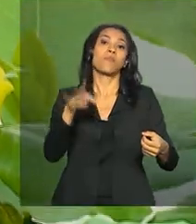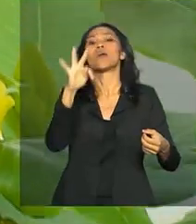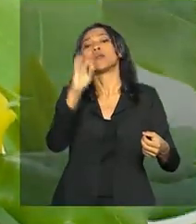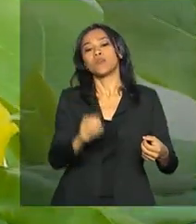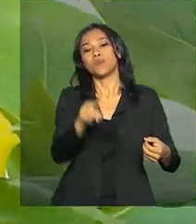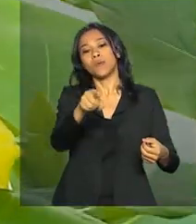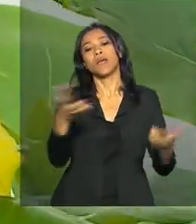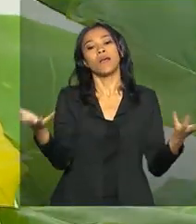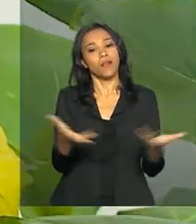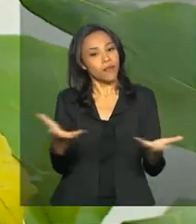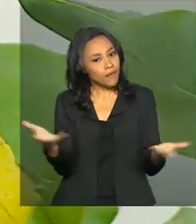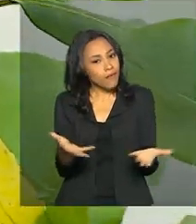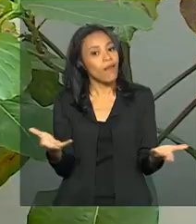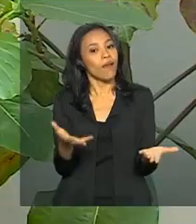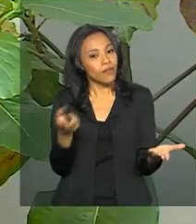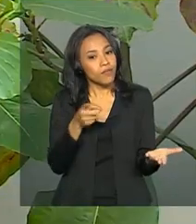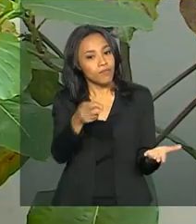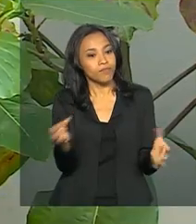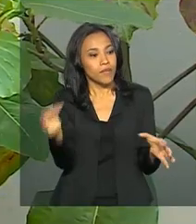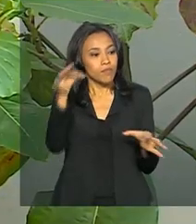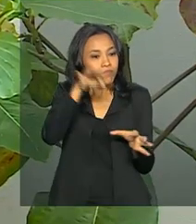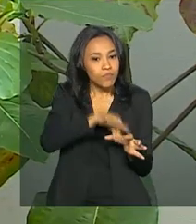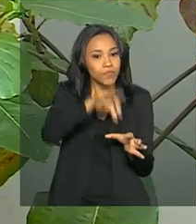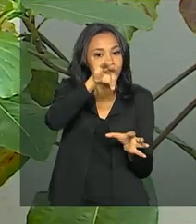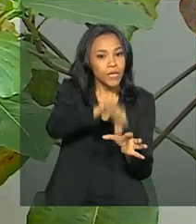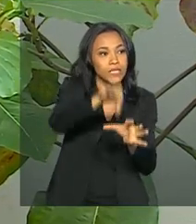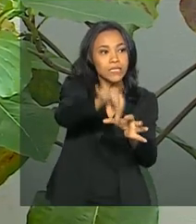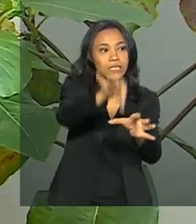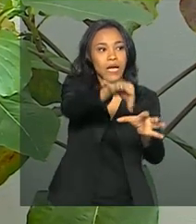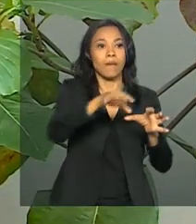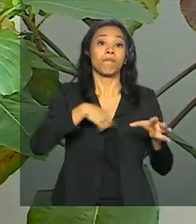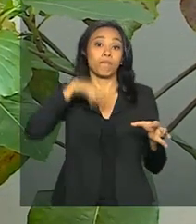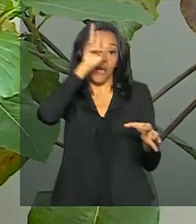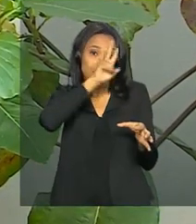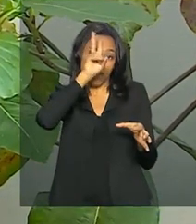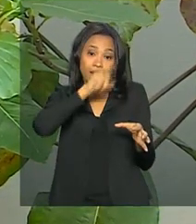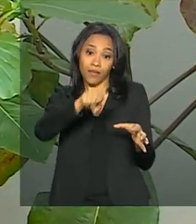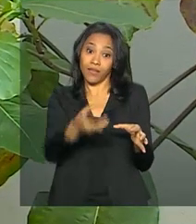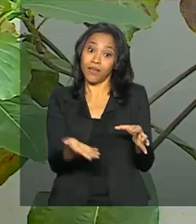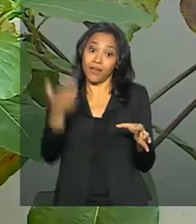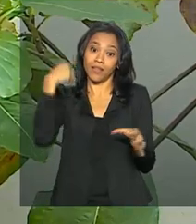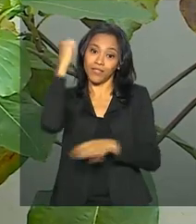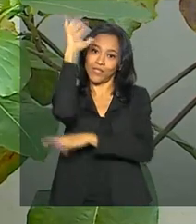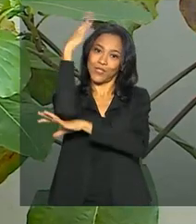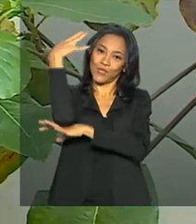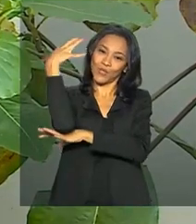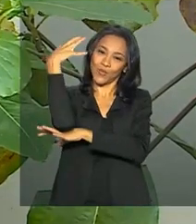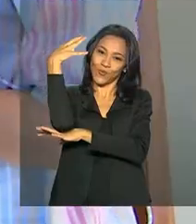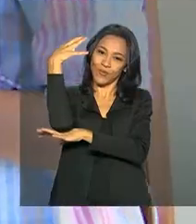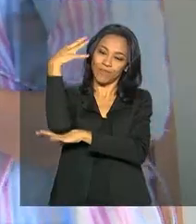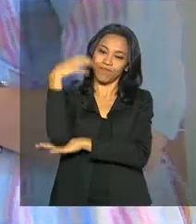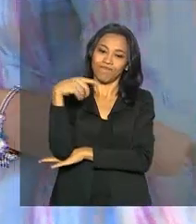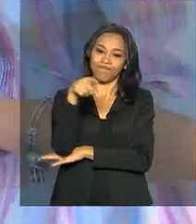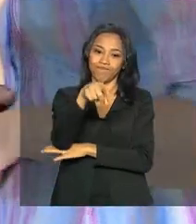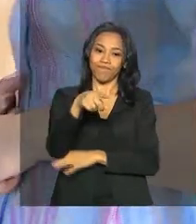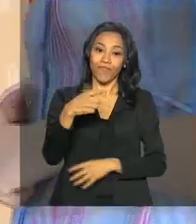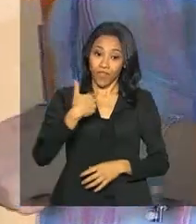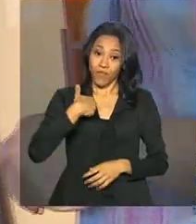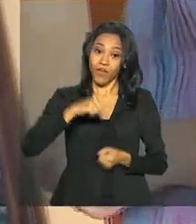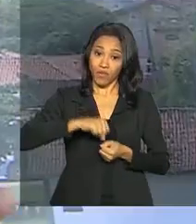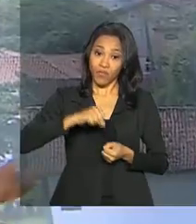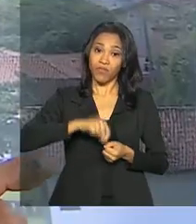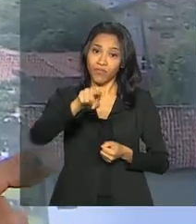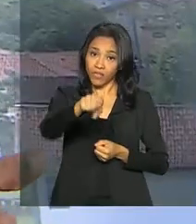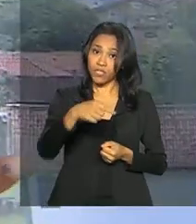plantar ainda na fase da construção, para lembrar a castanheira que antes dava sombra aos moradores. Foi eu que plantei em